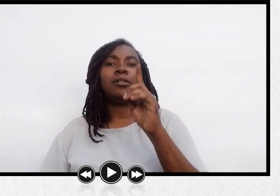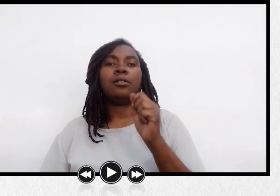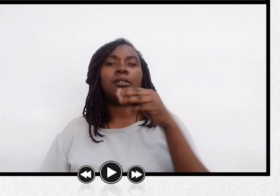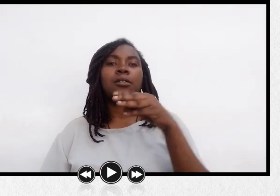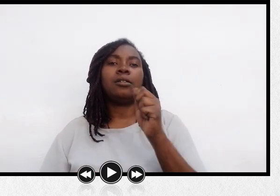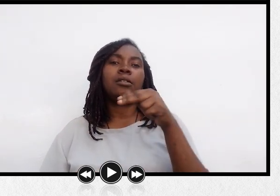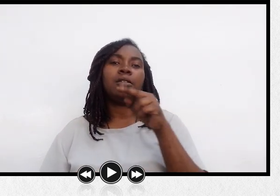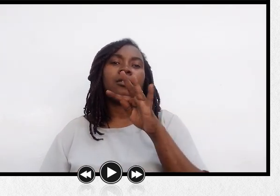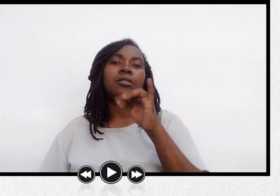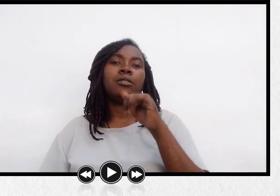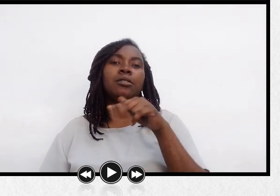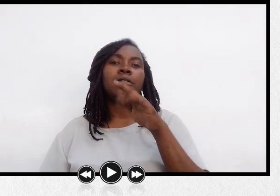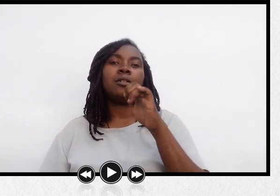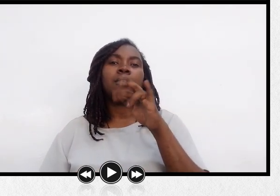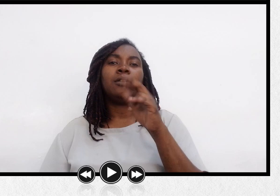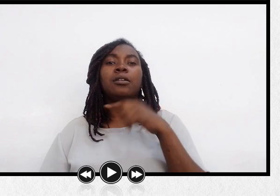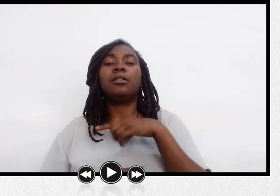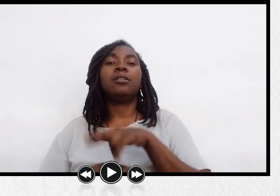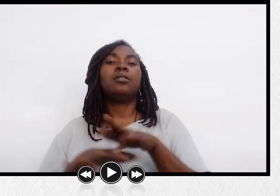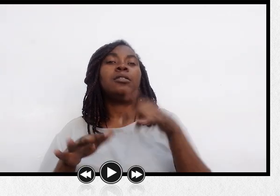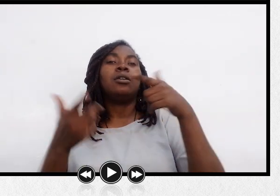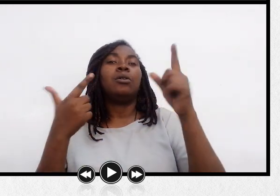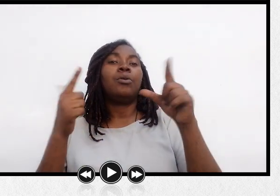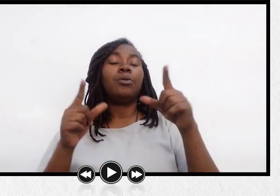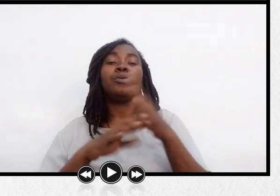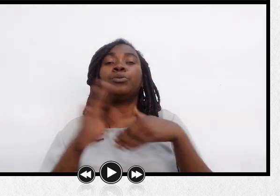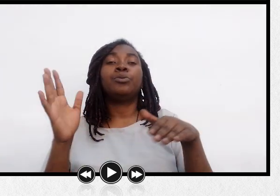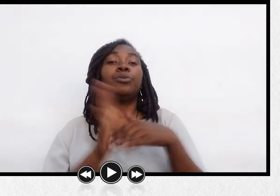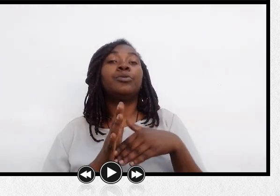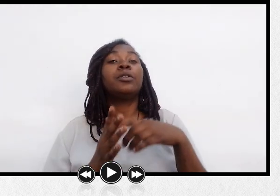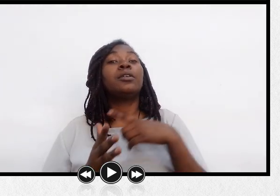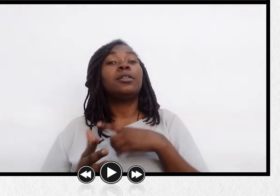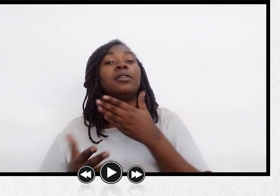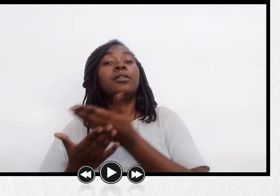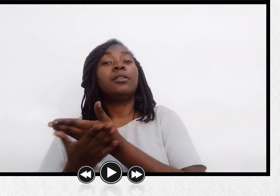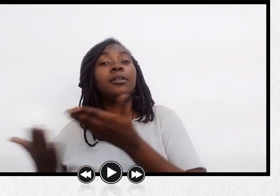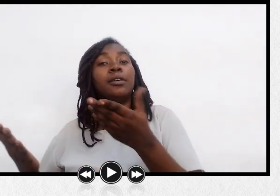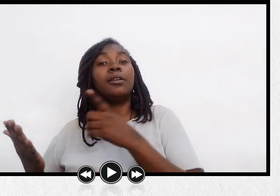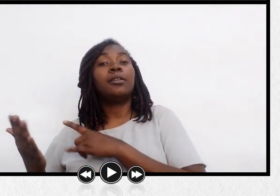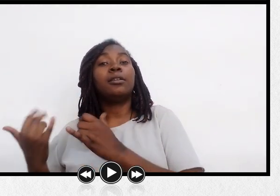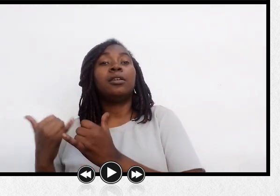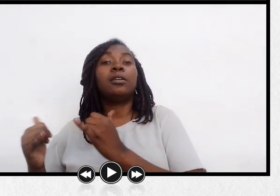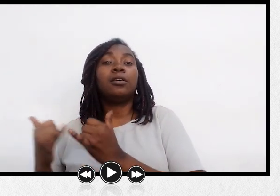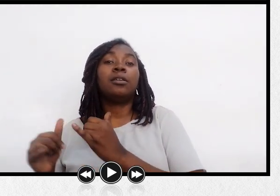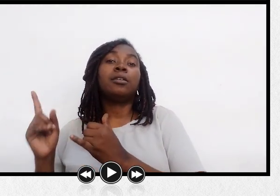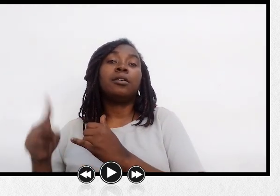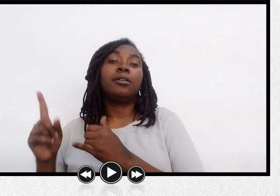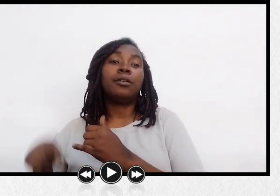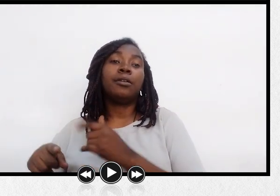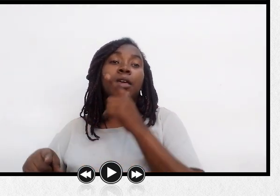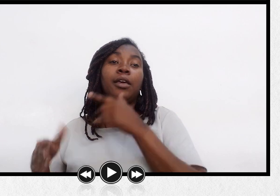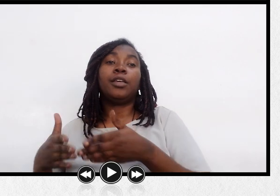Mantiqueira. Você tem outros que são totalmente... E você tem aqueles que têm uma parte também, que é um rio